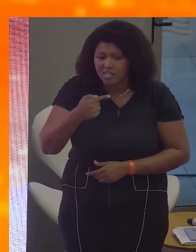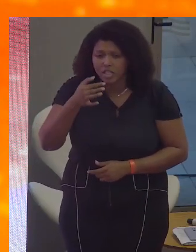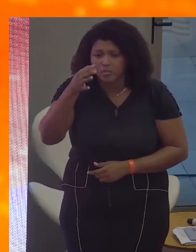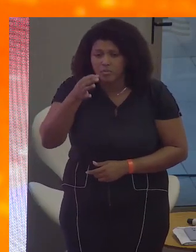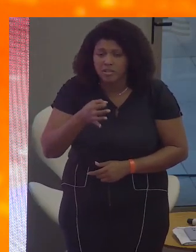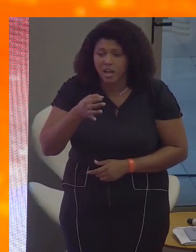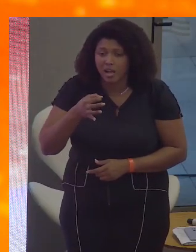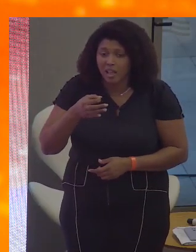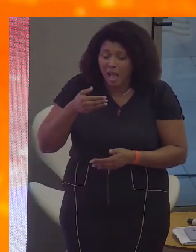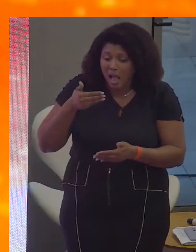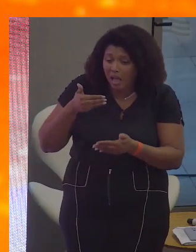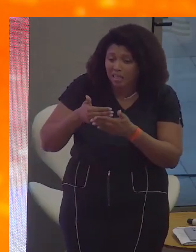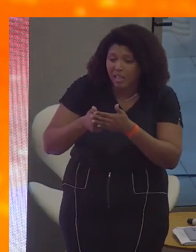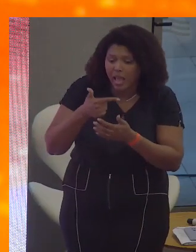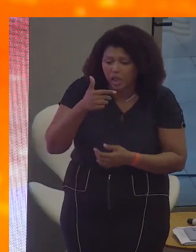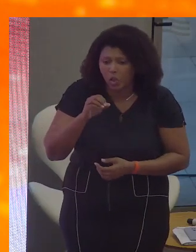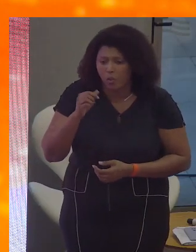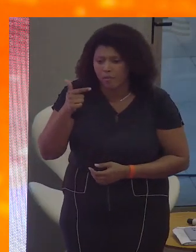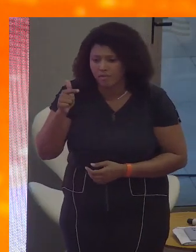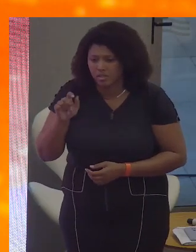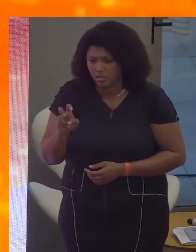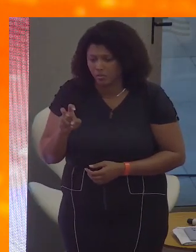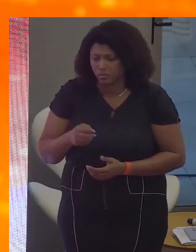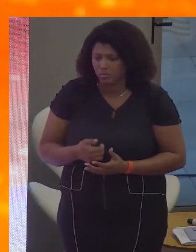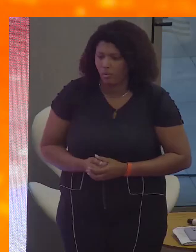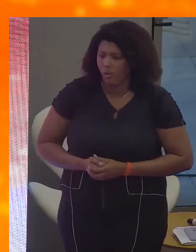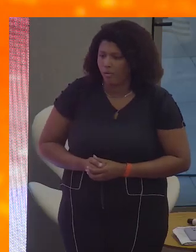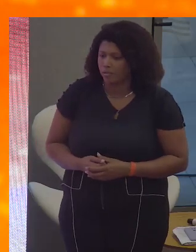até 2025.